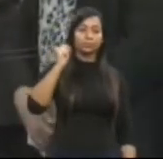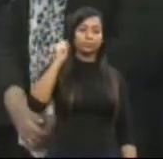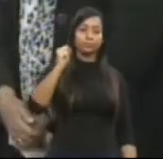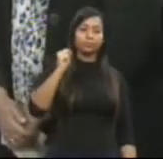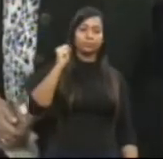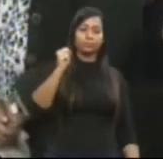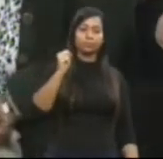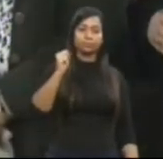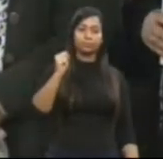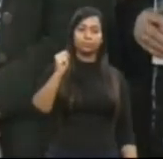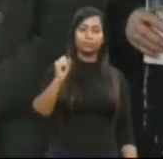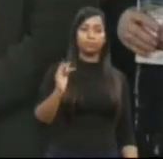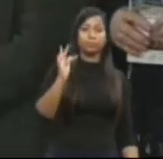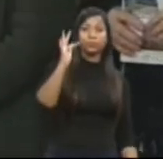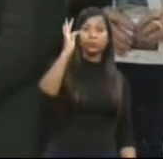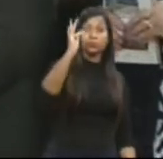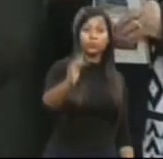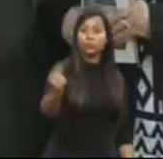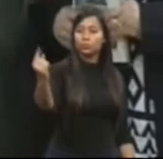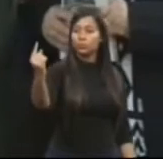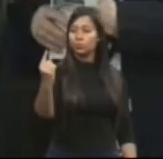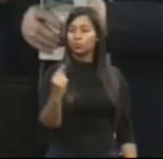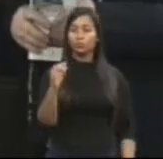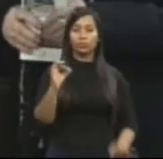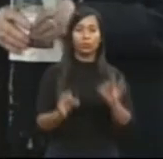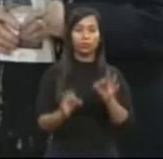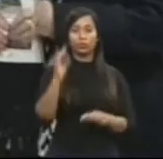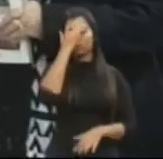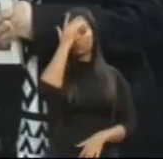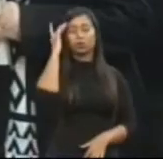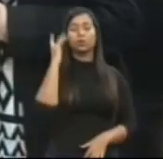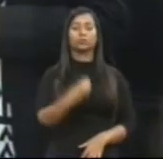sentado à direita de Deus Pai Todo-Poderoso,